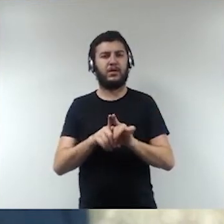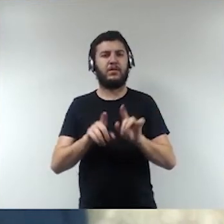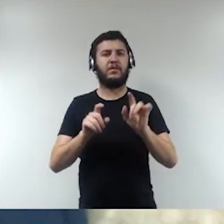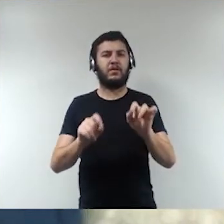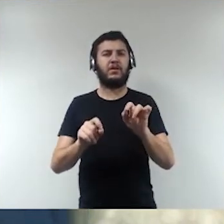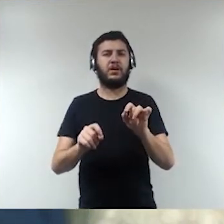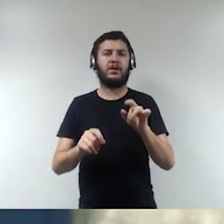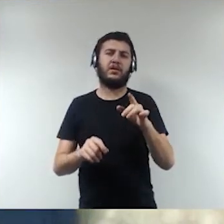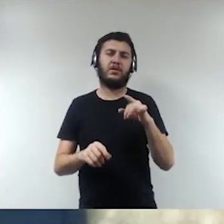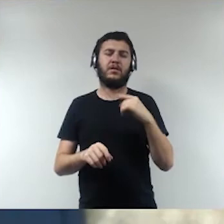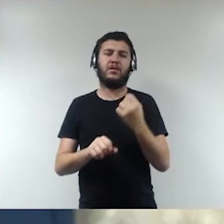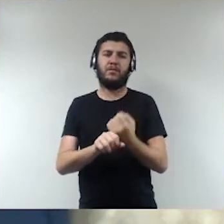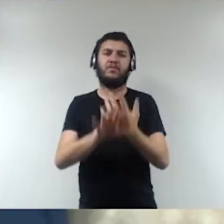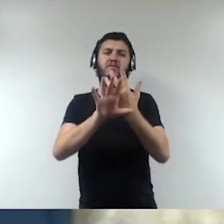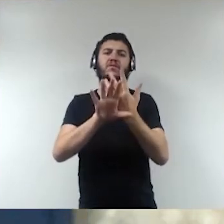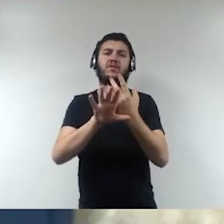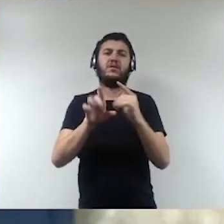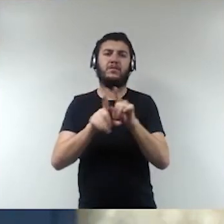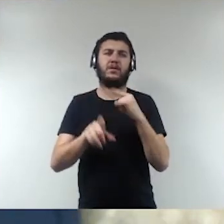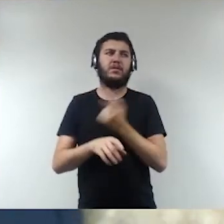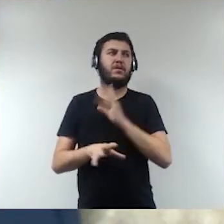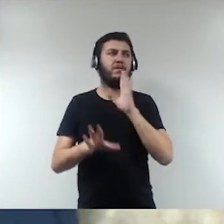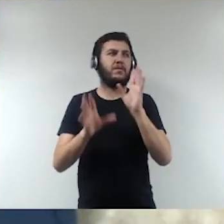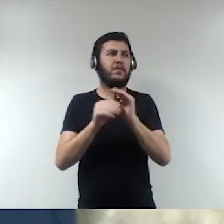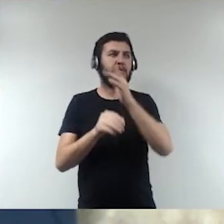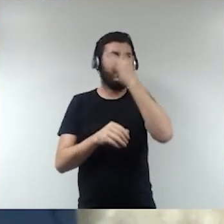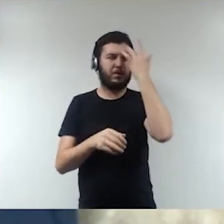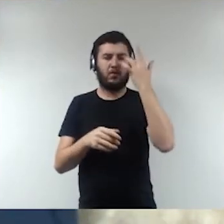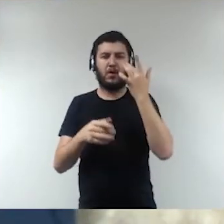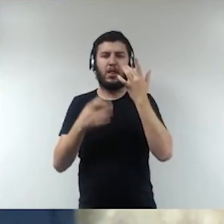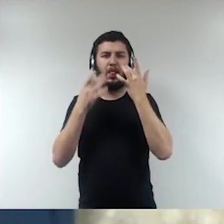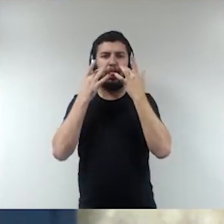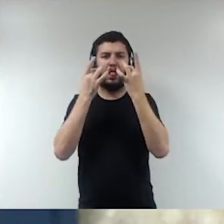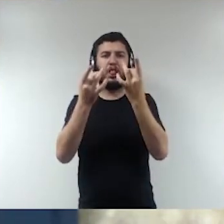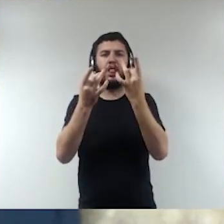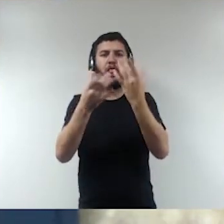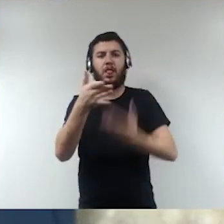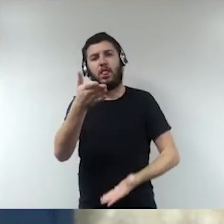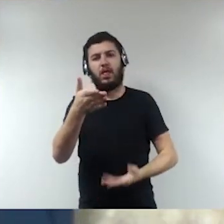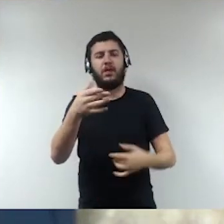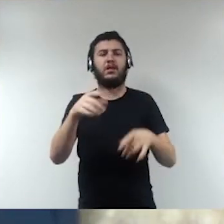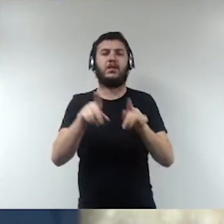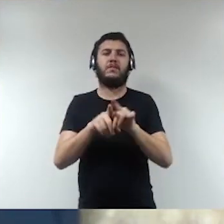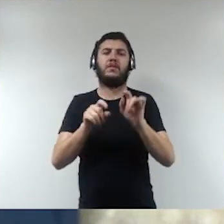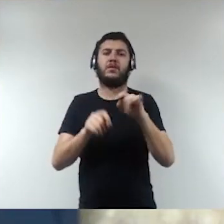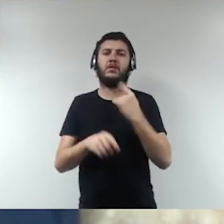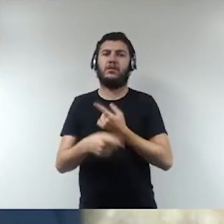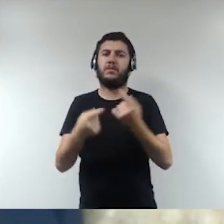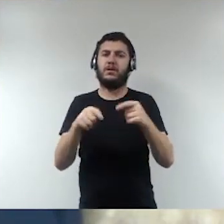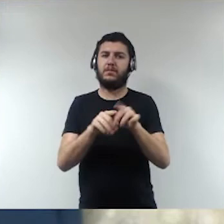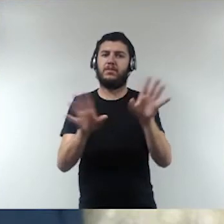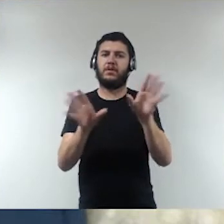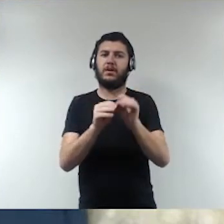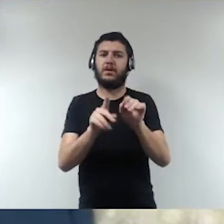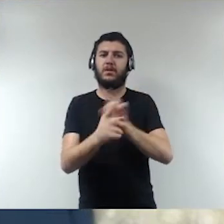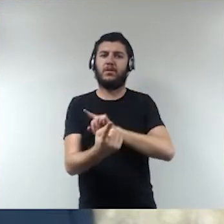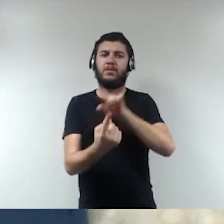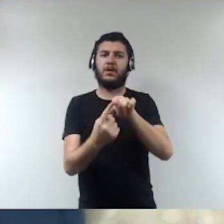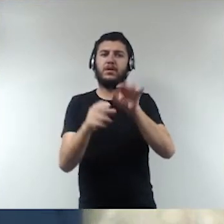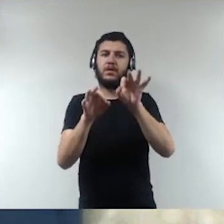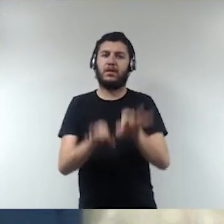18 minutos, a pessoa já perde a atenção já com relação a ela. Então, a gente tem que ser mais sintético, mais objetivo ainda nas nossas exposições